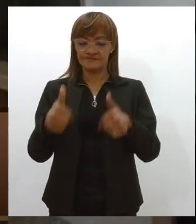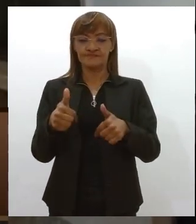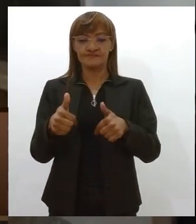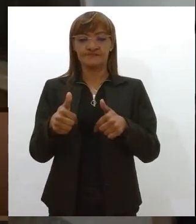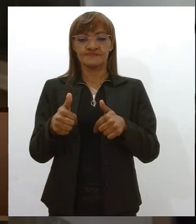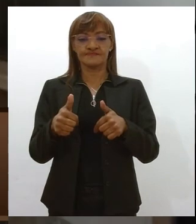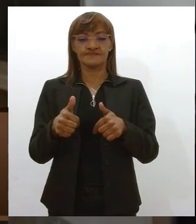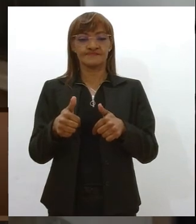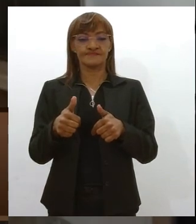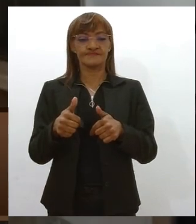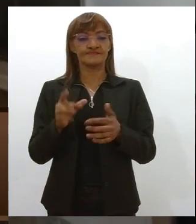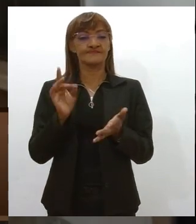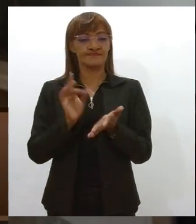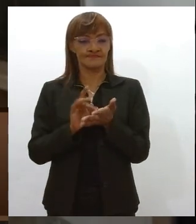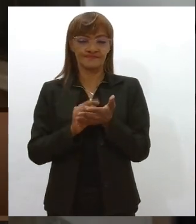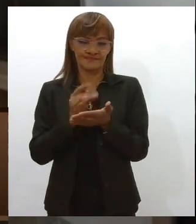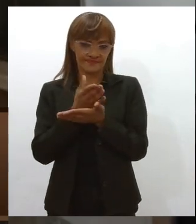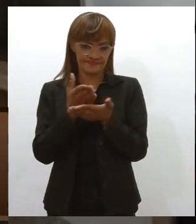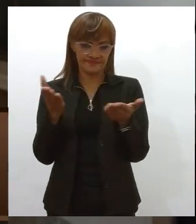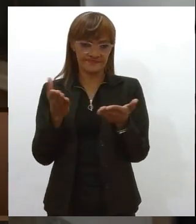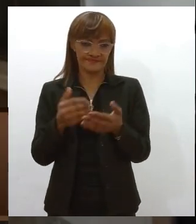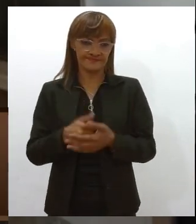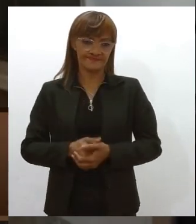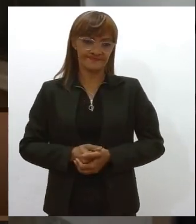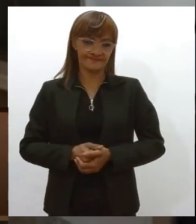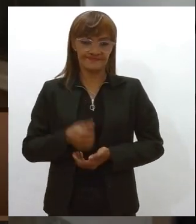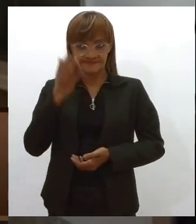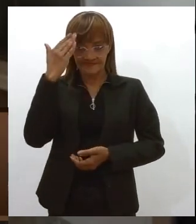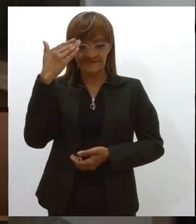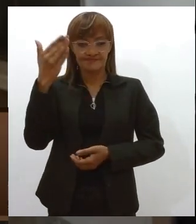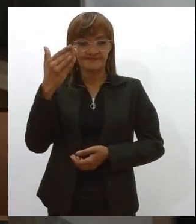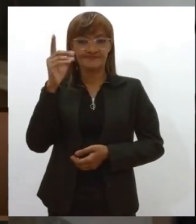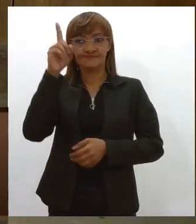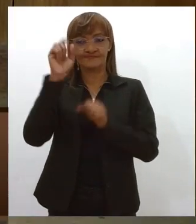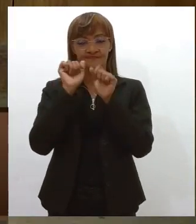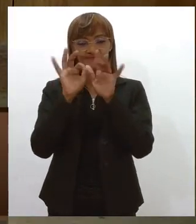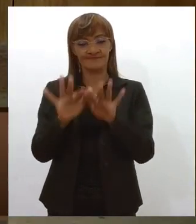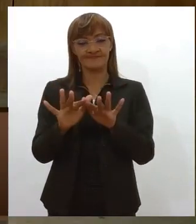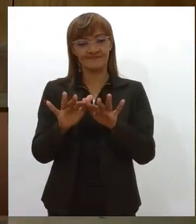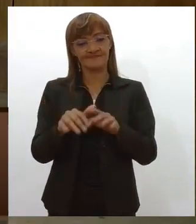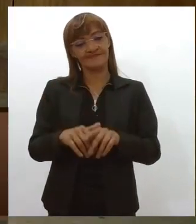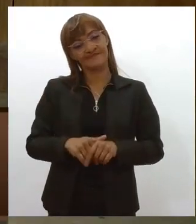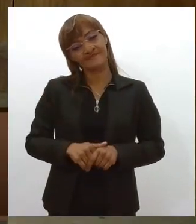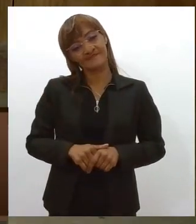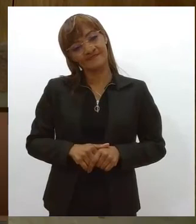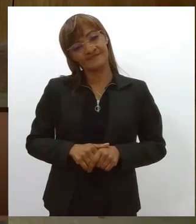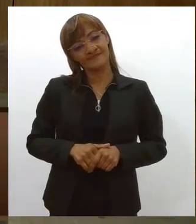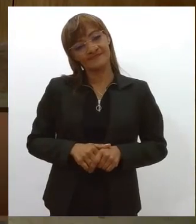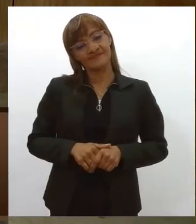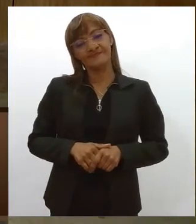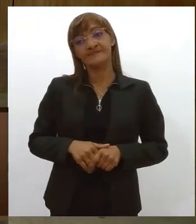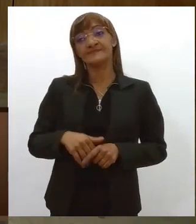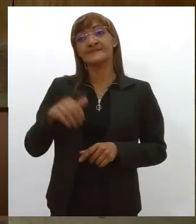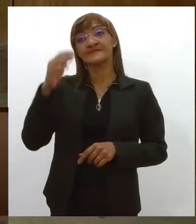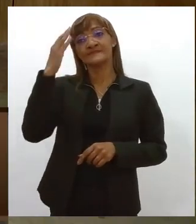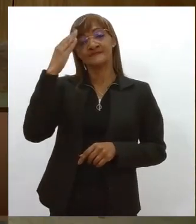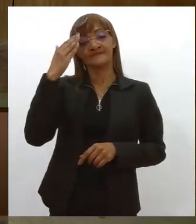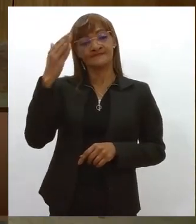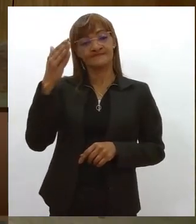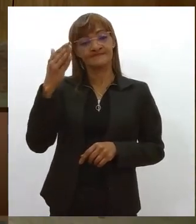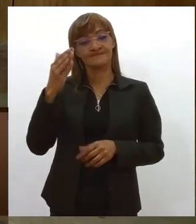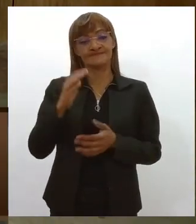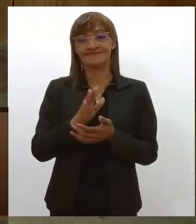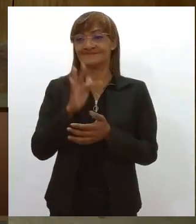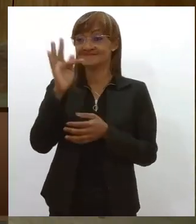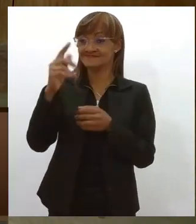poder batalhar por vocês e para escutar. Muito obrigada, que Deus abençoe vocês. Olha, nós que agradecemos, viu? E até a próxima, né?